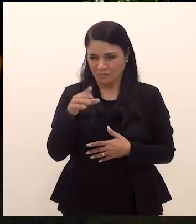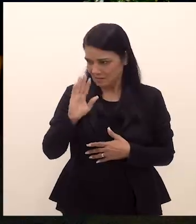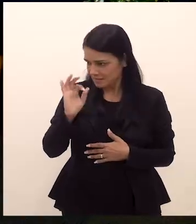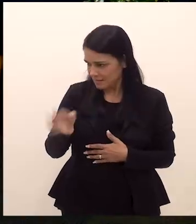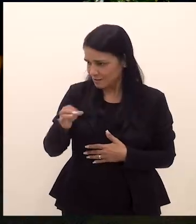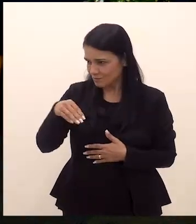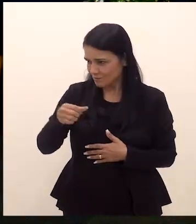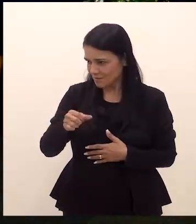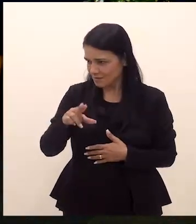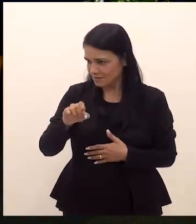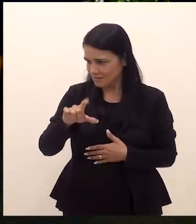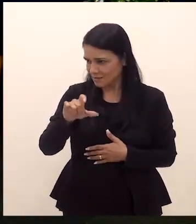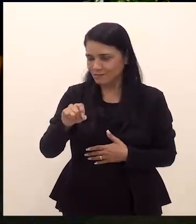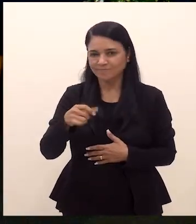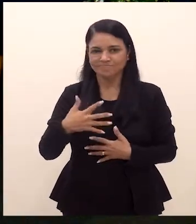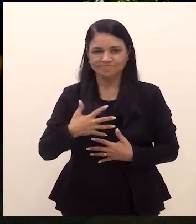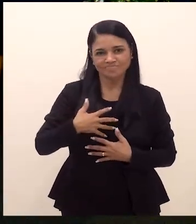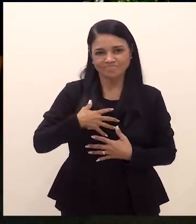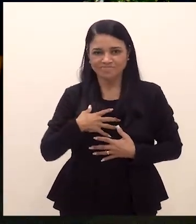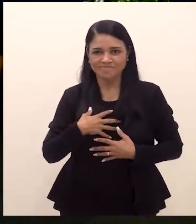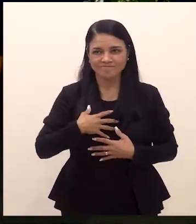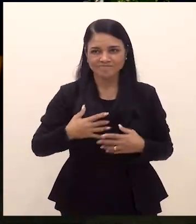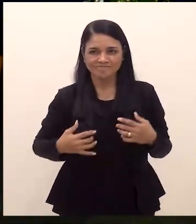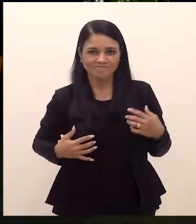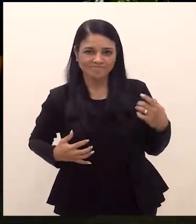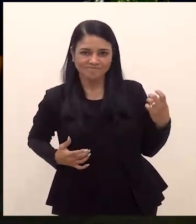lá? Bora!